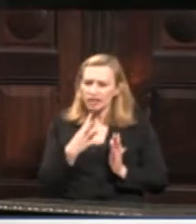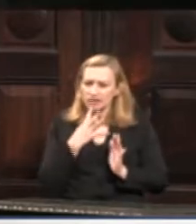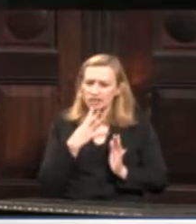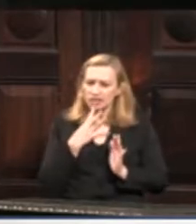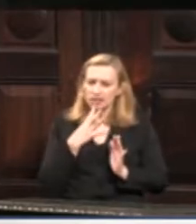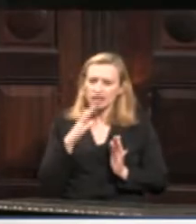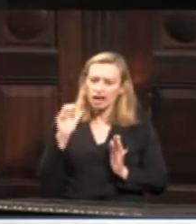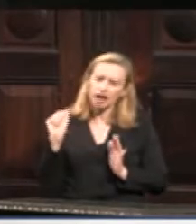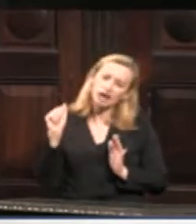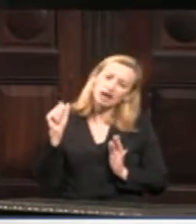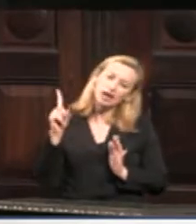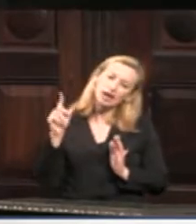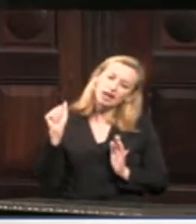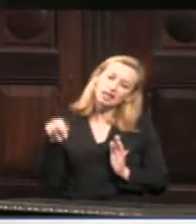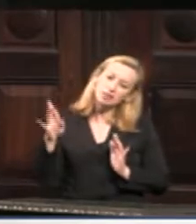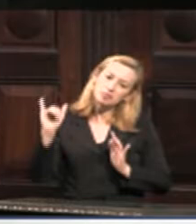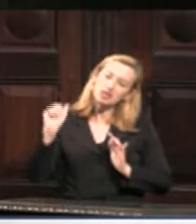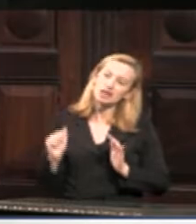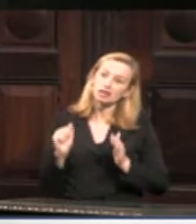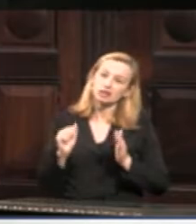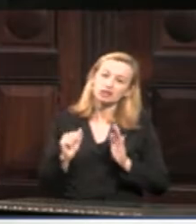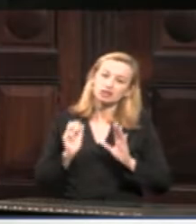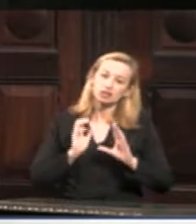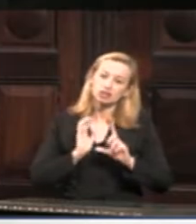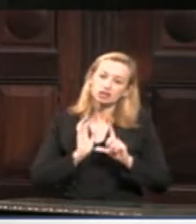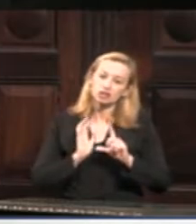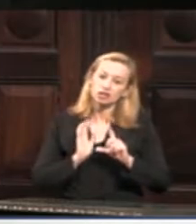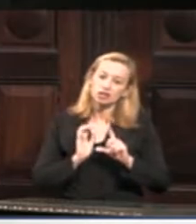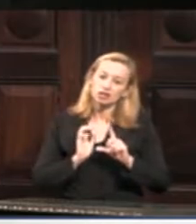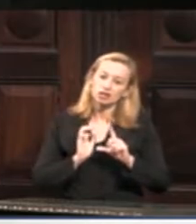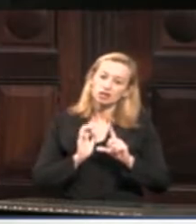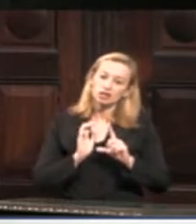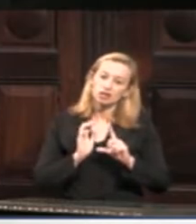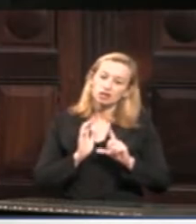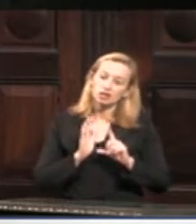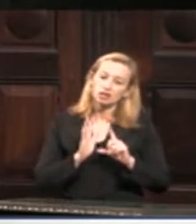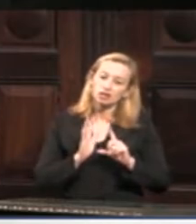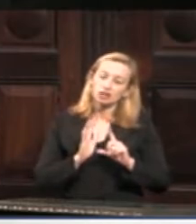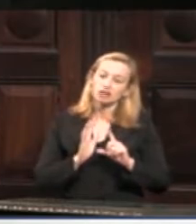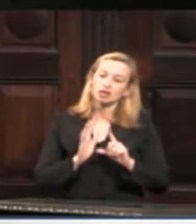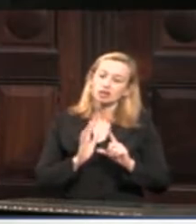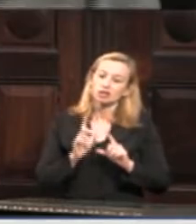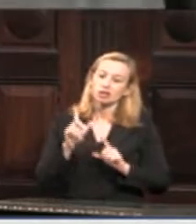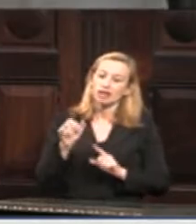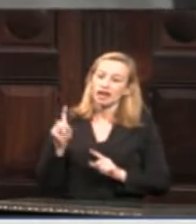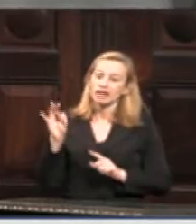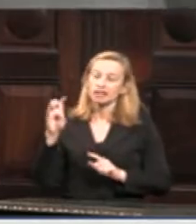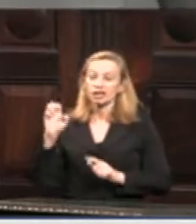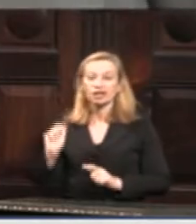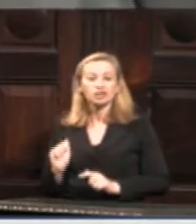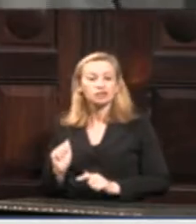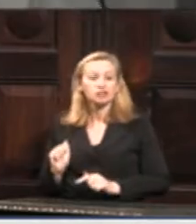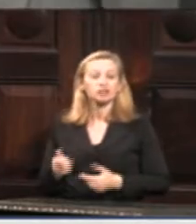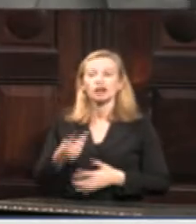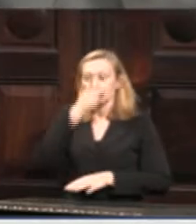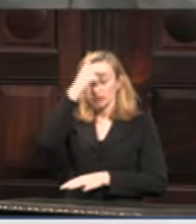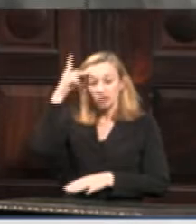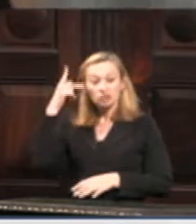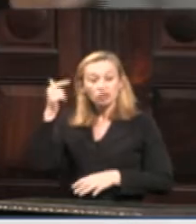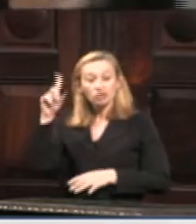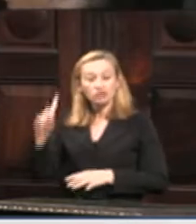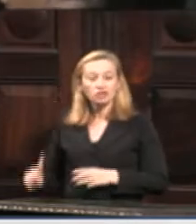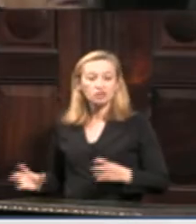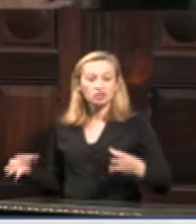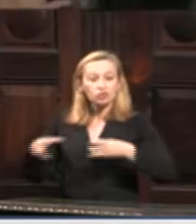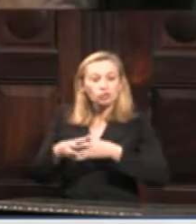essas emendas e saudando os autores, o parecer é favorável com as emendas que acabei de relatar. Pela Comissão da Pessoa com Deficiência, deputado